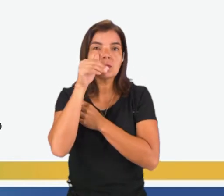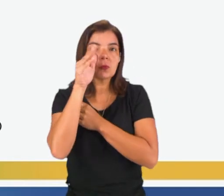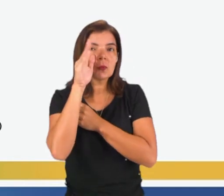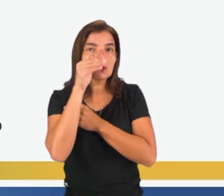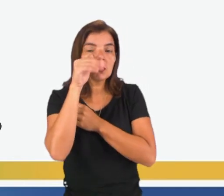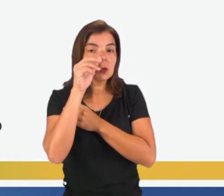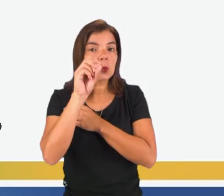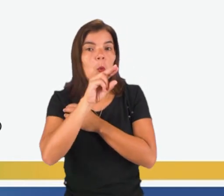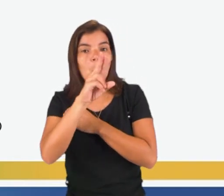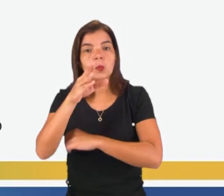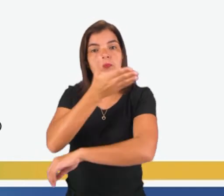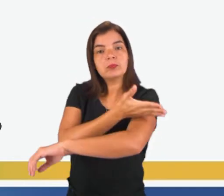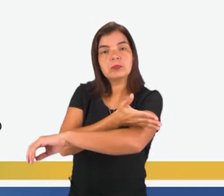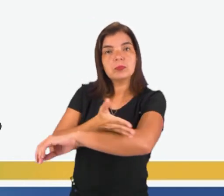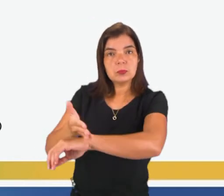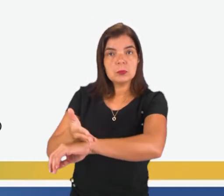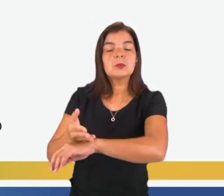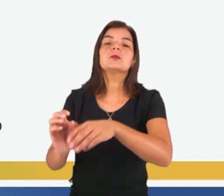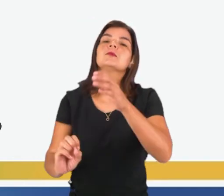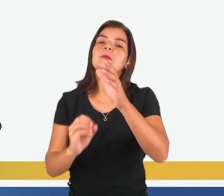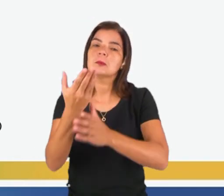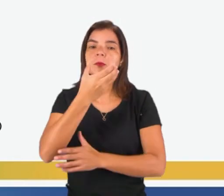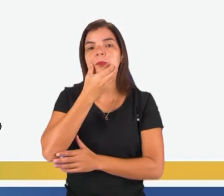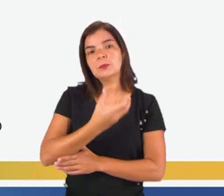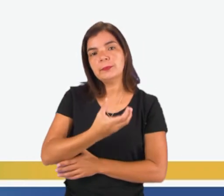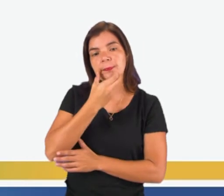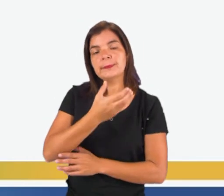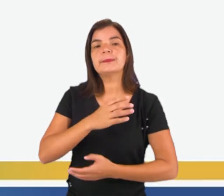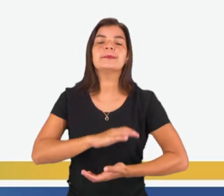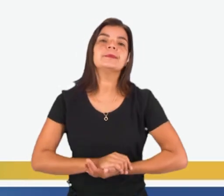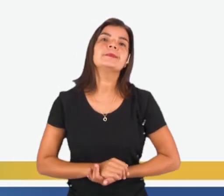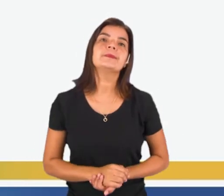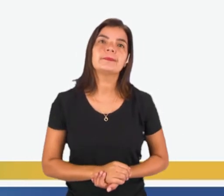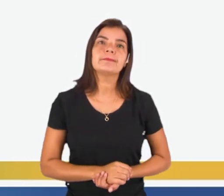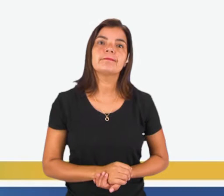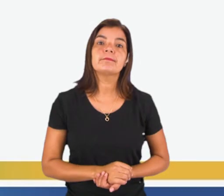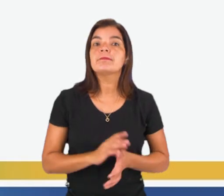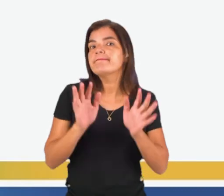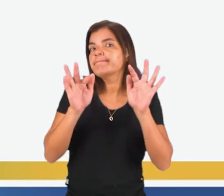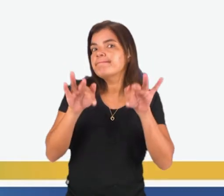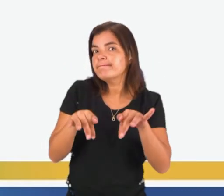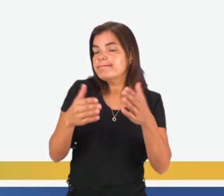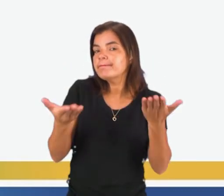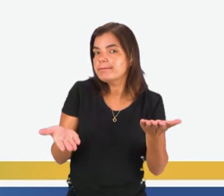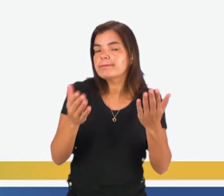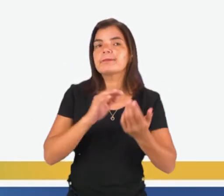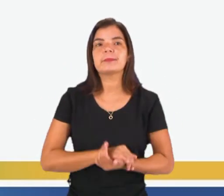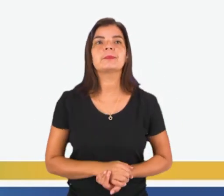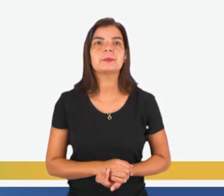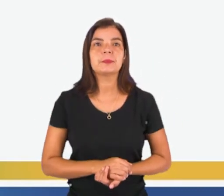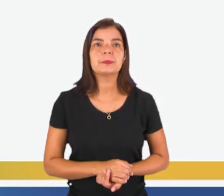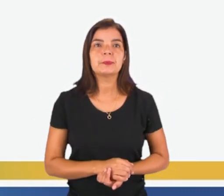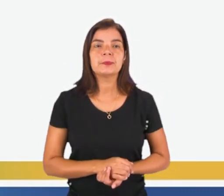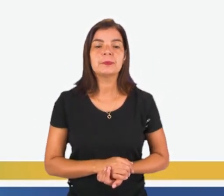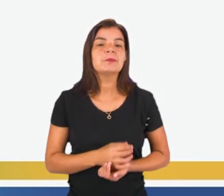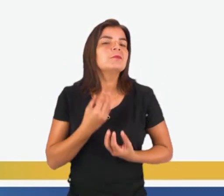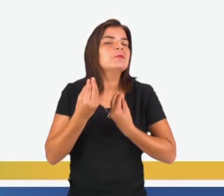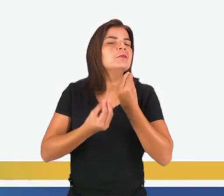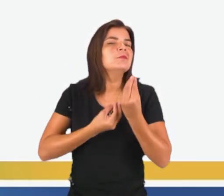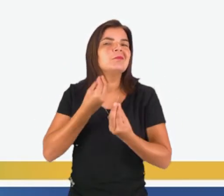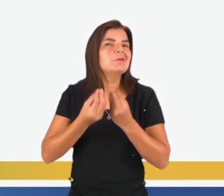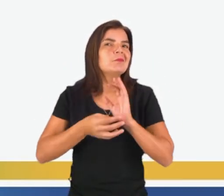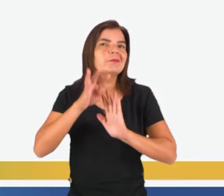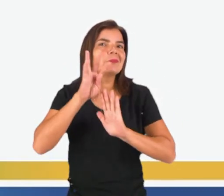algumas curiosidades e tradições dessa data. E a última parte é a